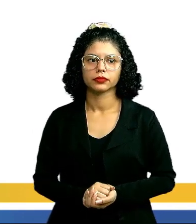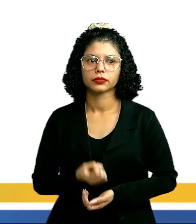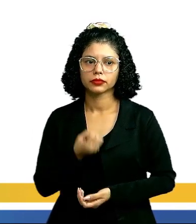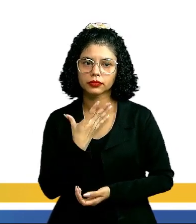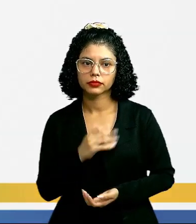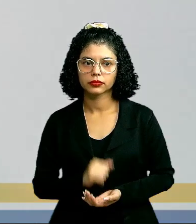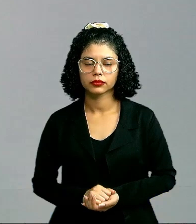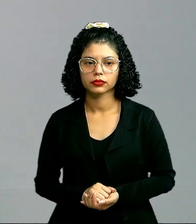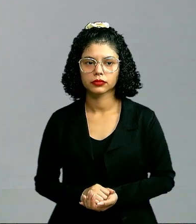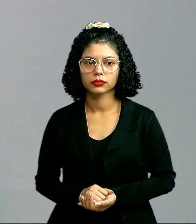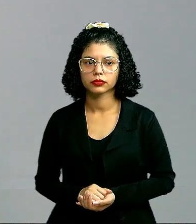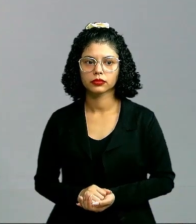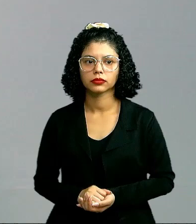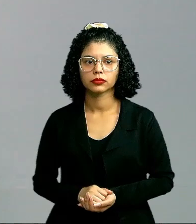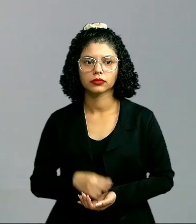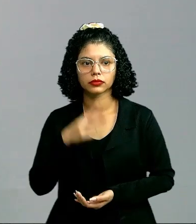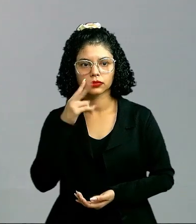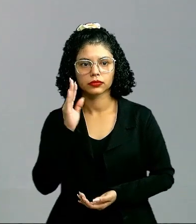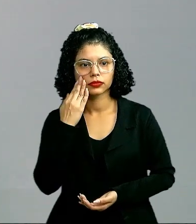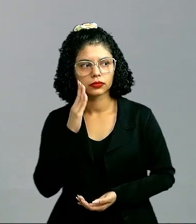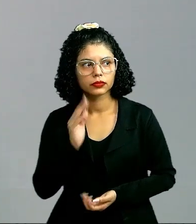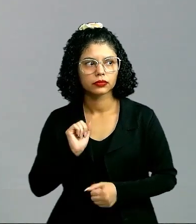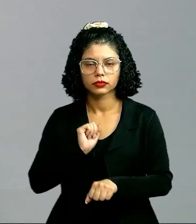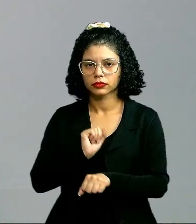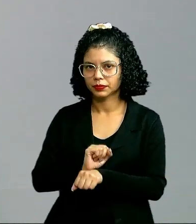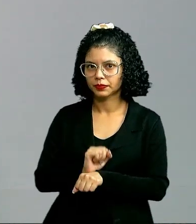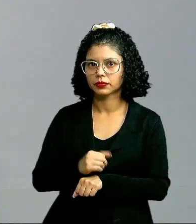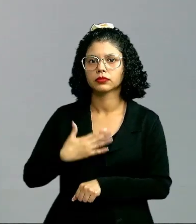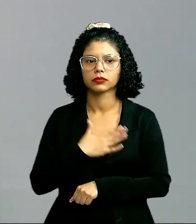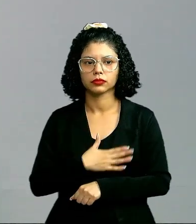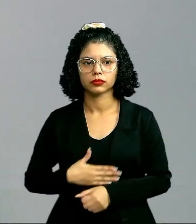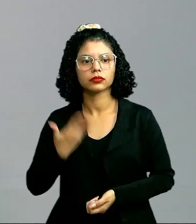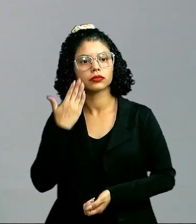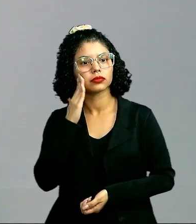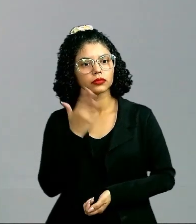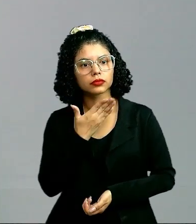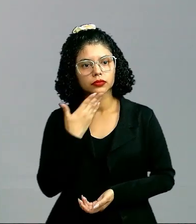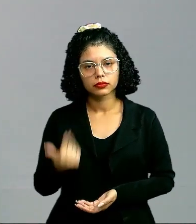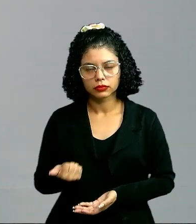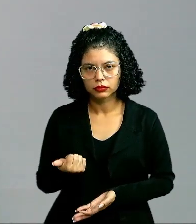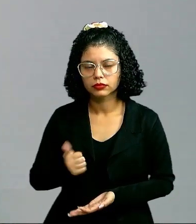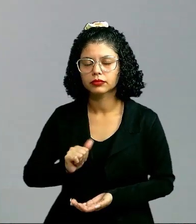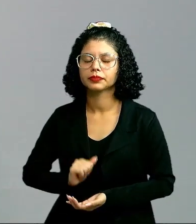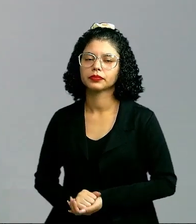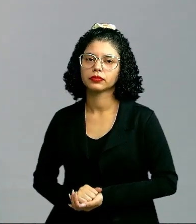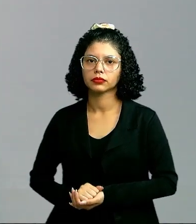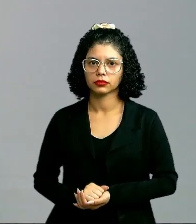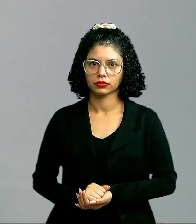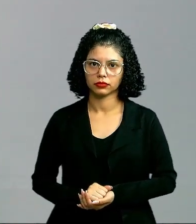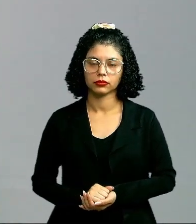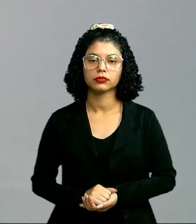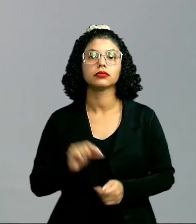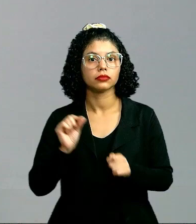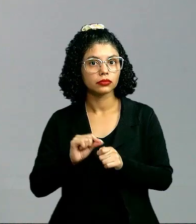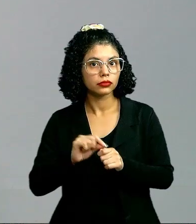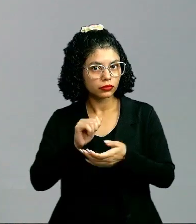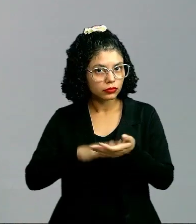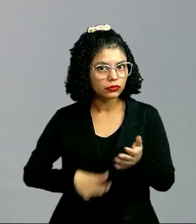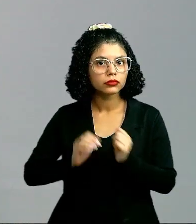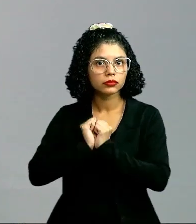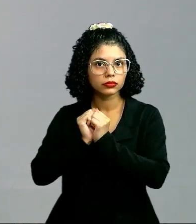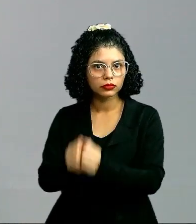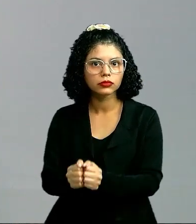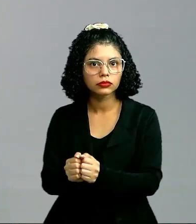Bom, vocês estão entendendo, eu espero que vocês estejam todos compreendendo, estejam fazendo as